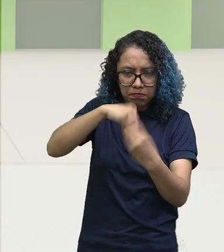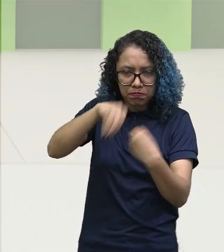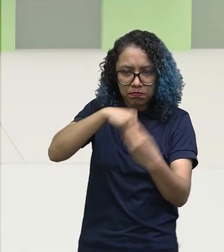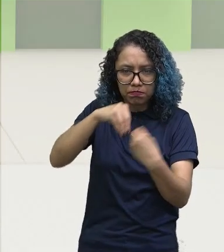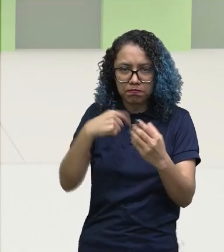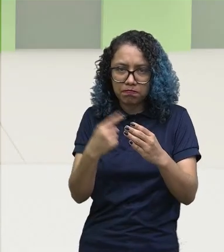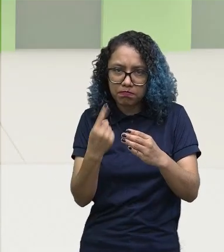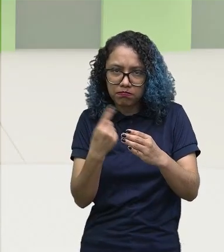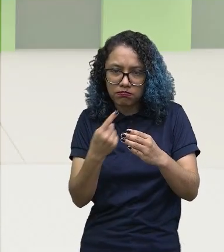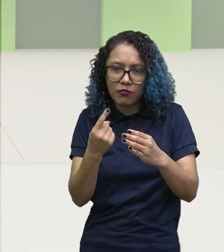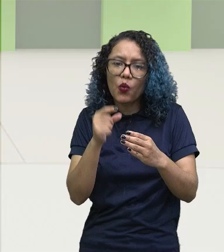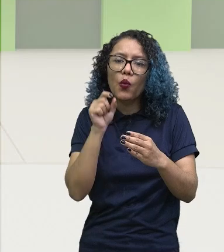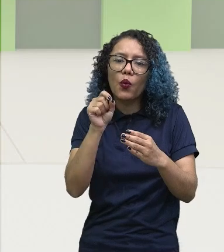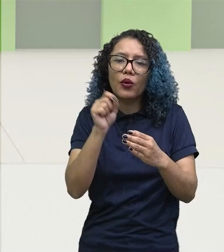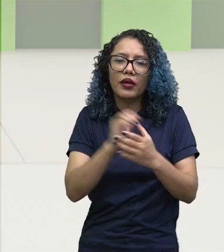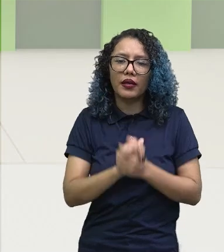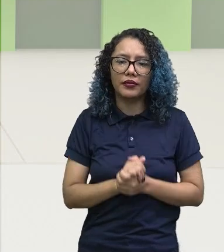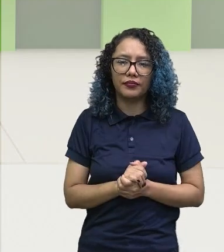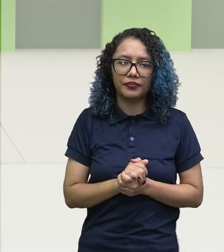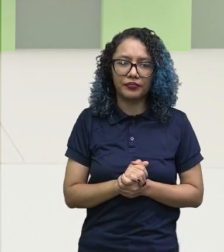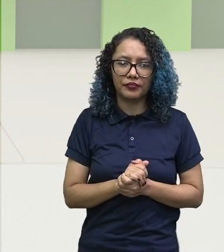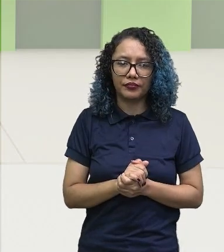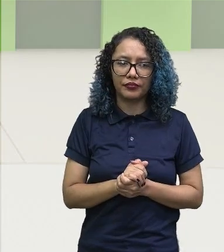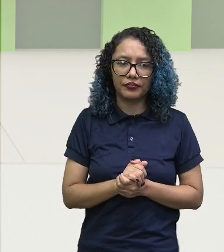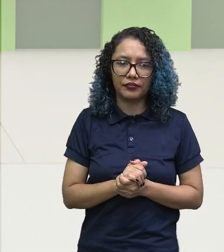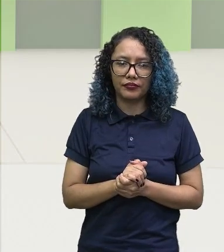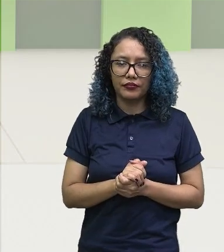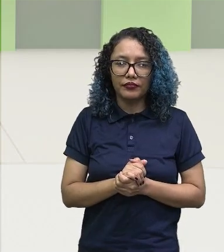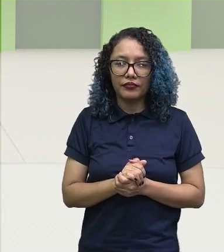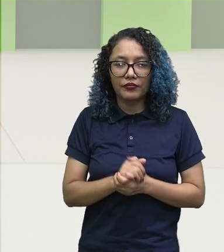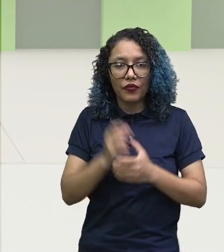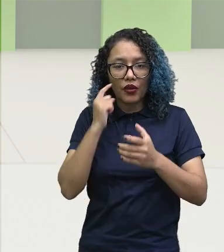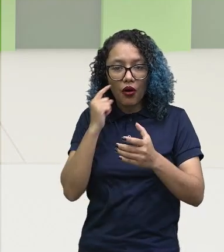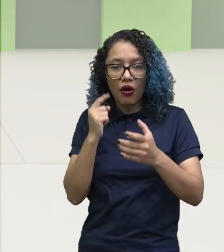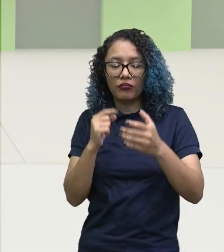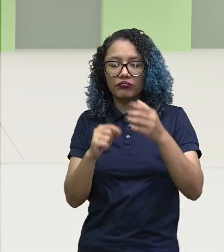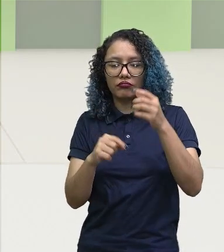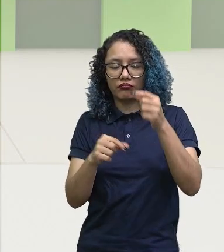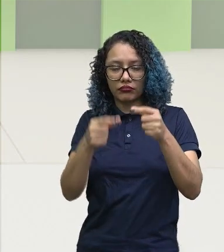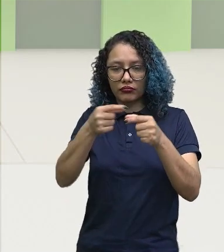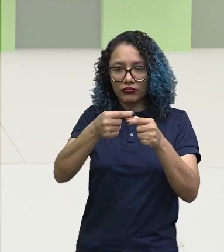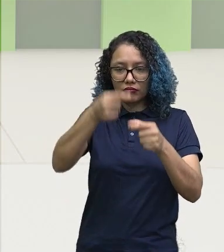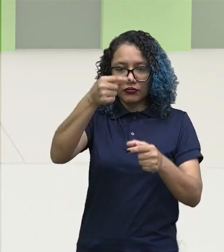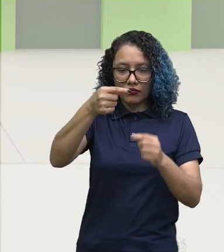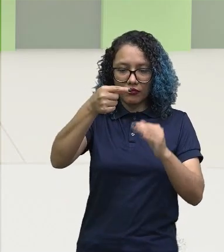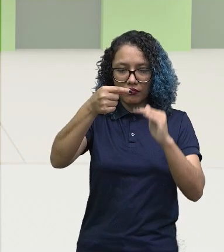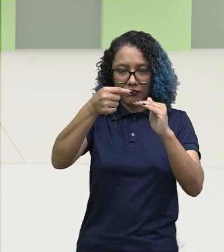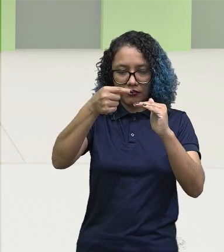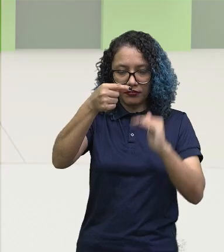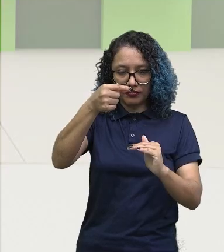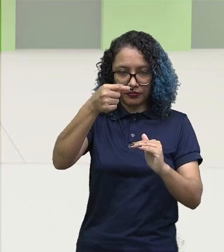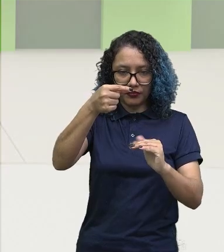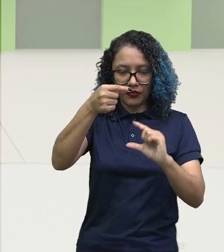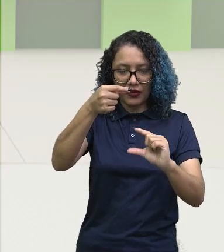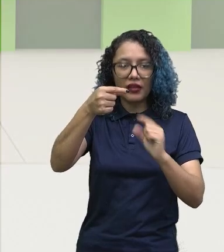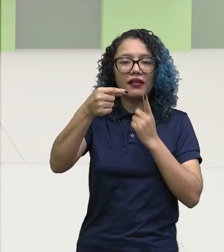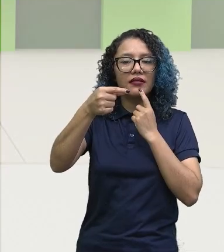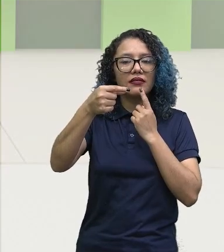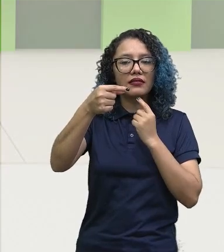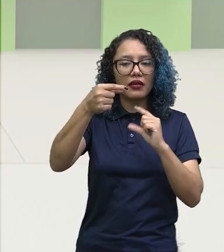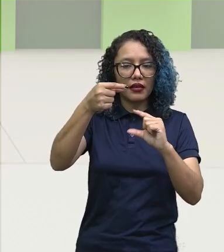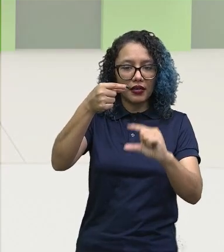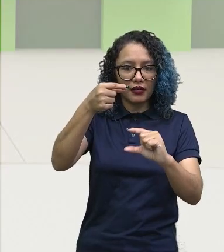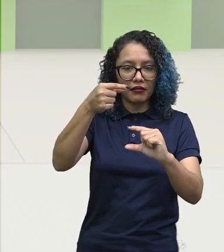acontecer? Esse elemento figurado ele vai se depositar no fundo do tubo de ensaio. Então, ó, como ele é mais denso, né, ele fica ali embaixo. Ó, é aquela